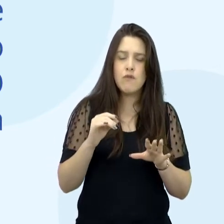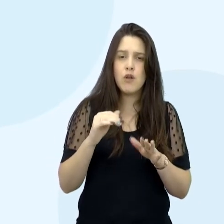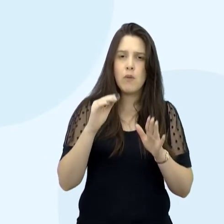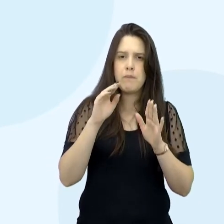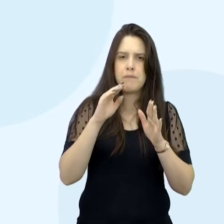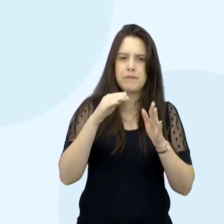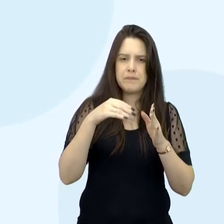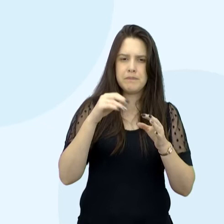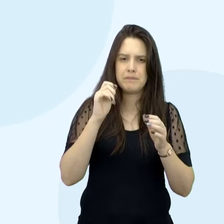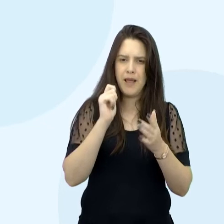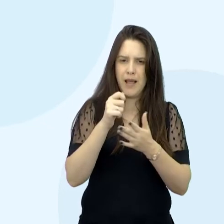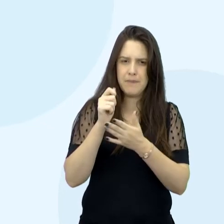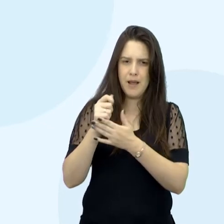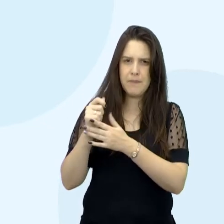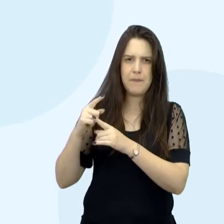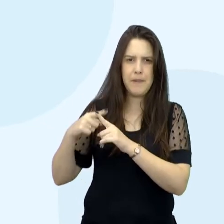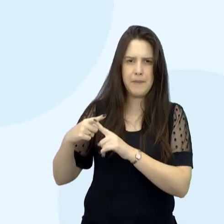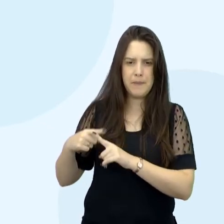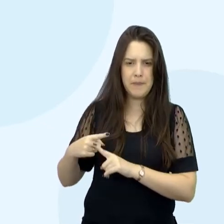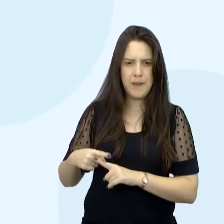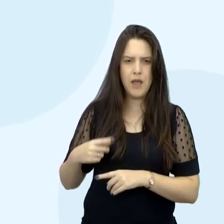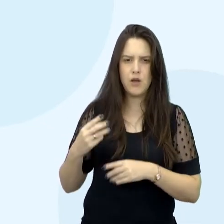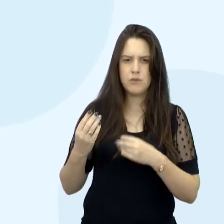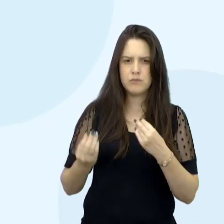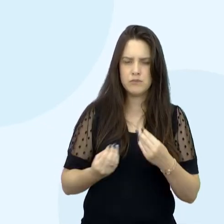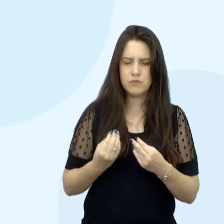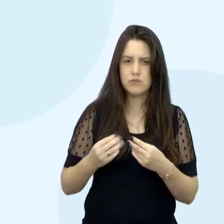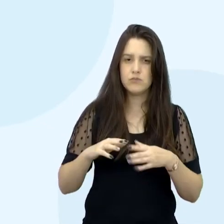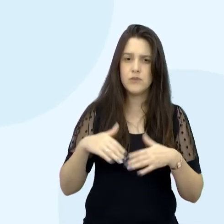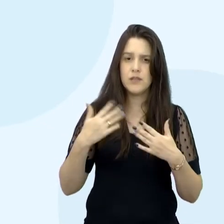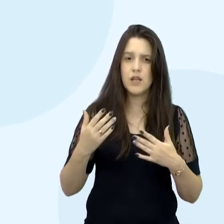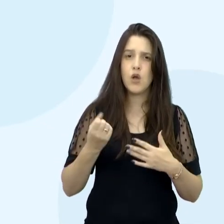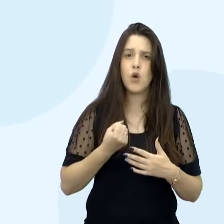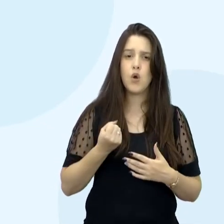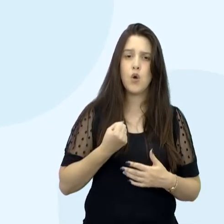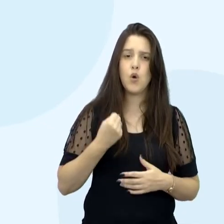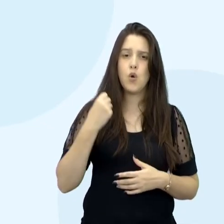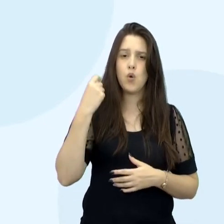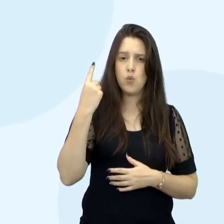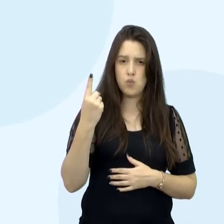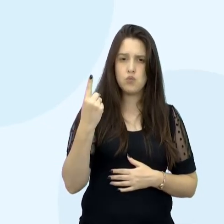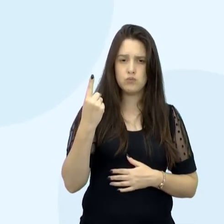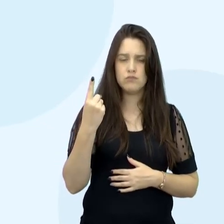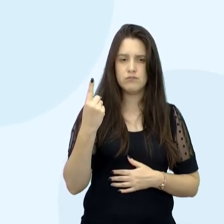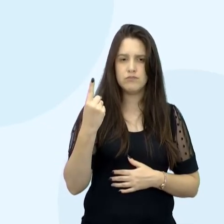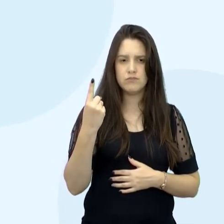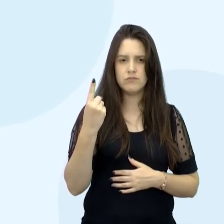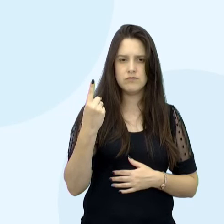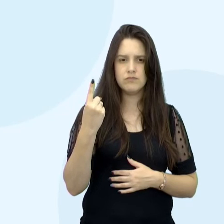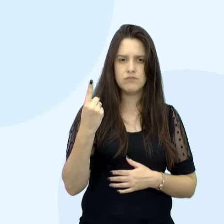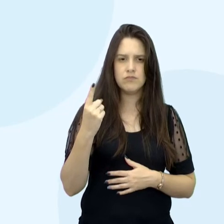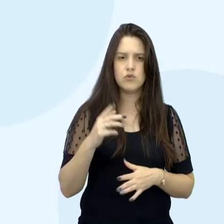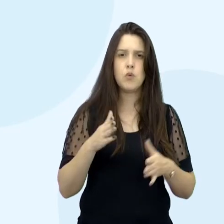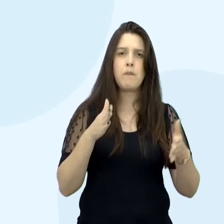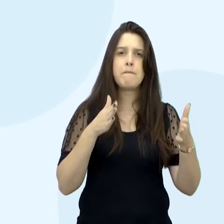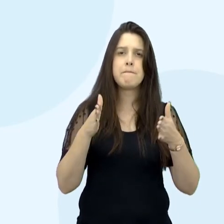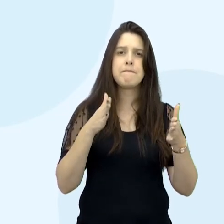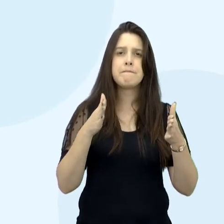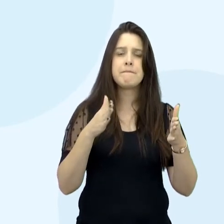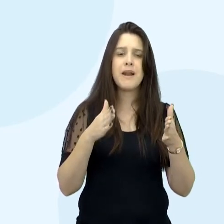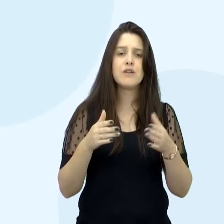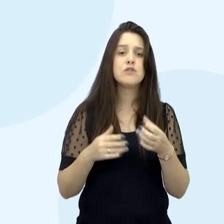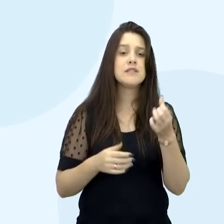a seguir. Então, a gente tem aqui, ó. Na opção 1 do Anderson, o prazo de